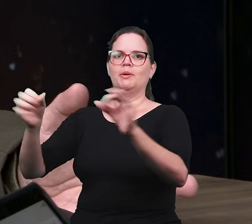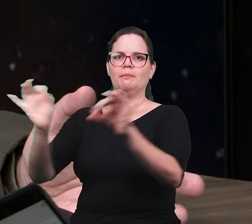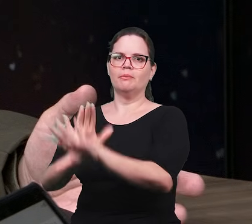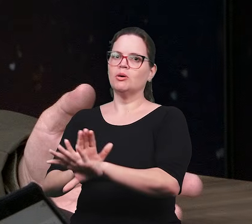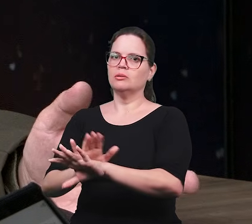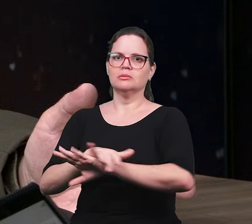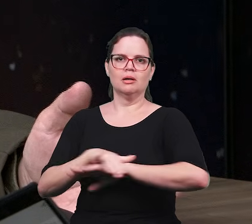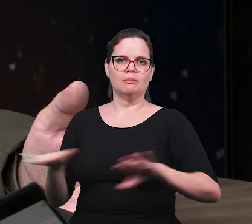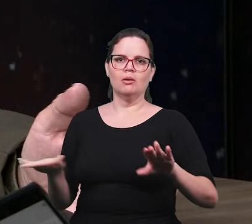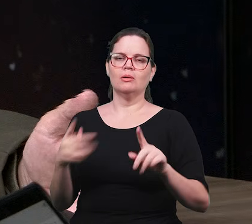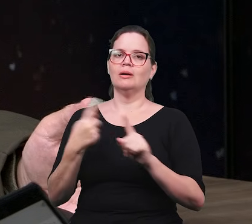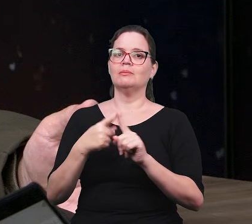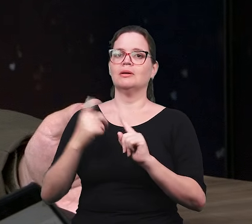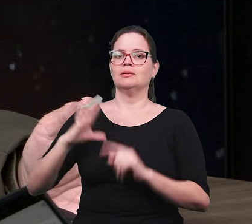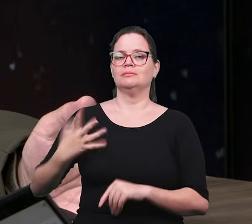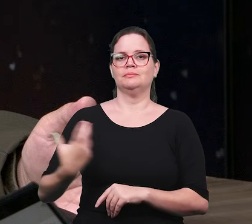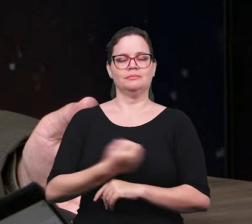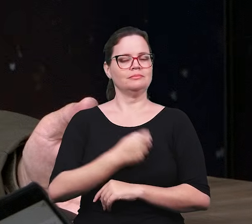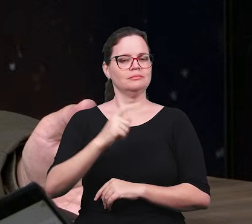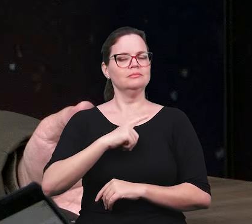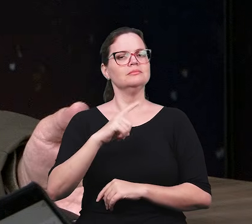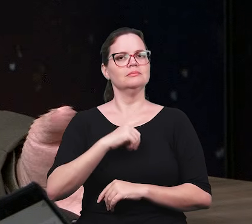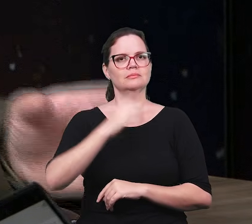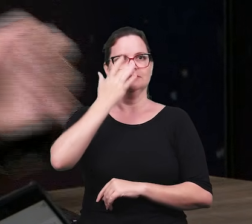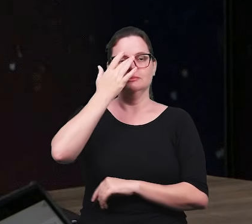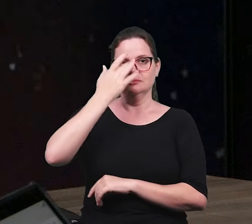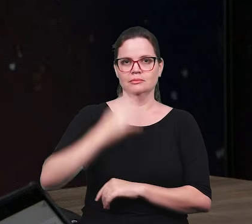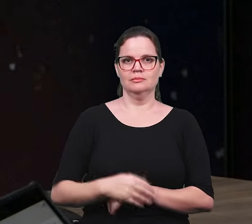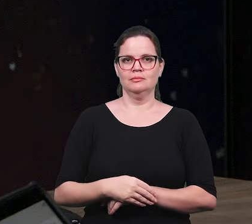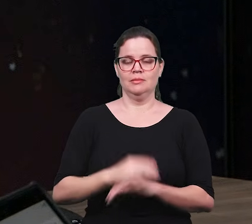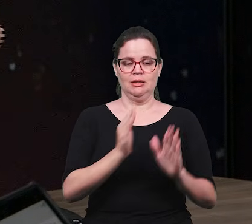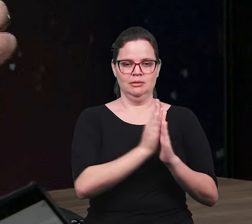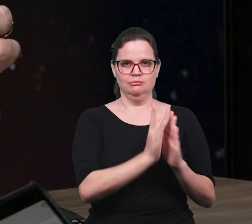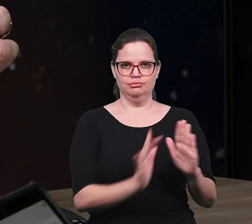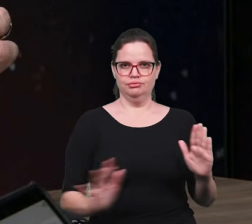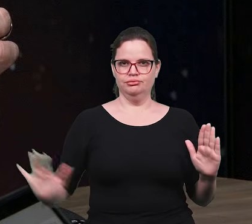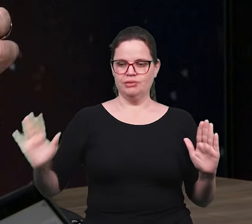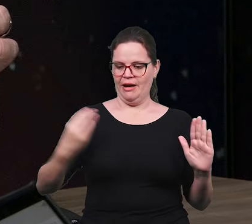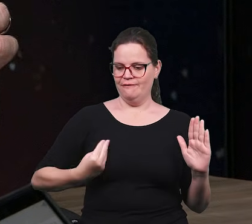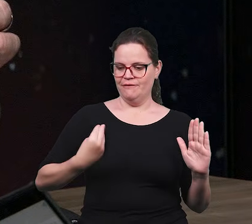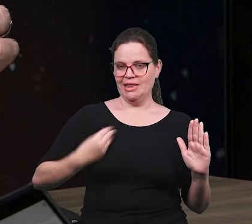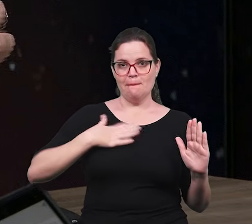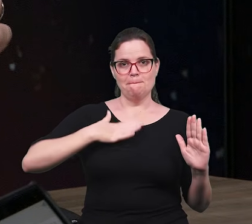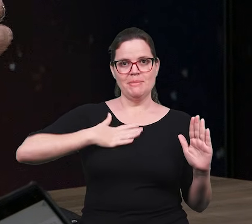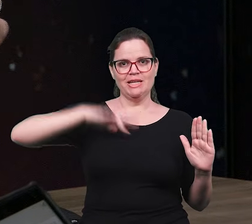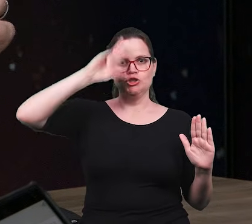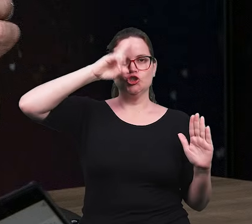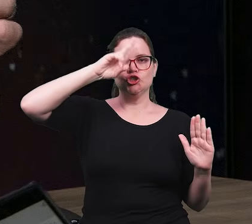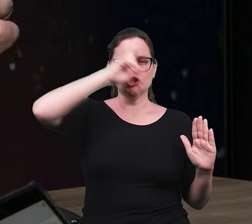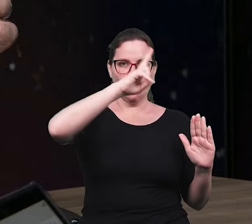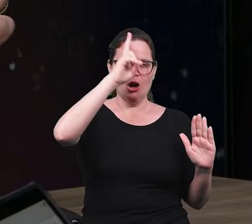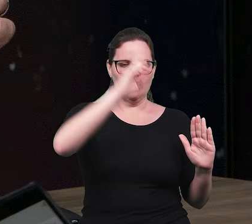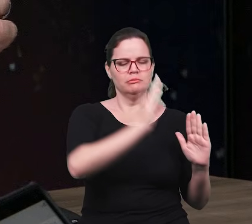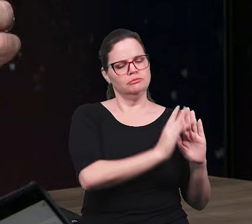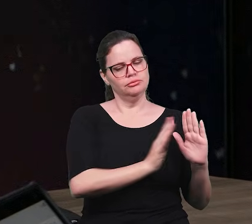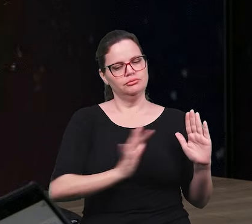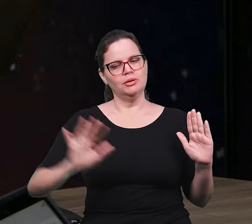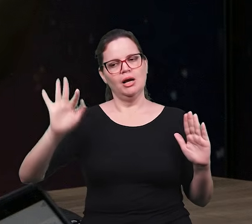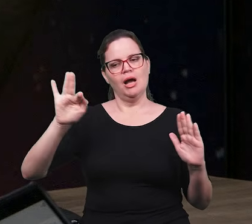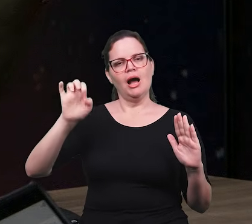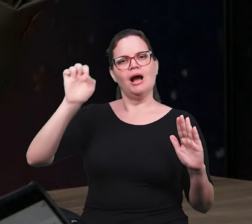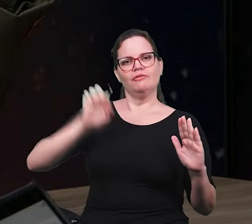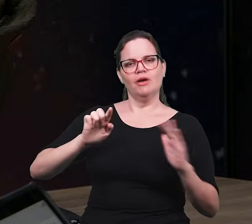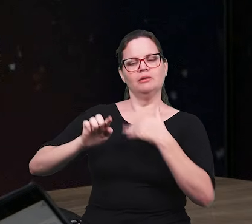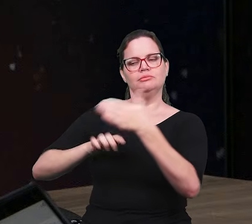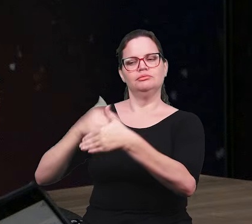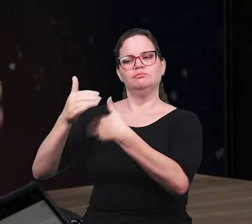quando a salvação estiver estabelecida. Nesse trajeto da nossa vida, o Senhor vai nos sustentar através da fé, por isso de